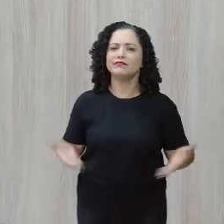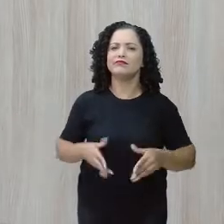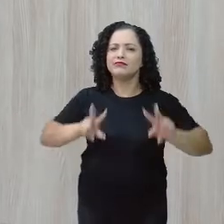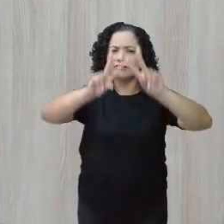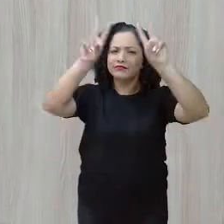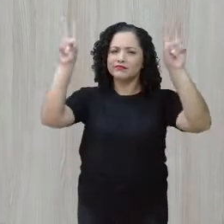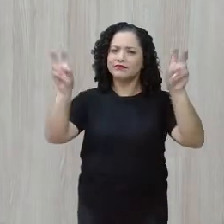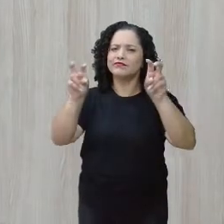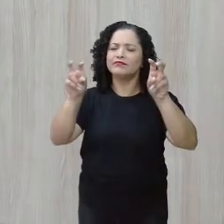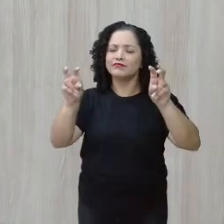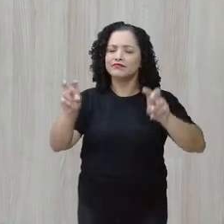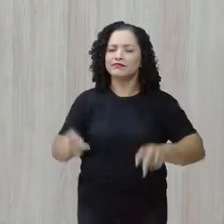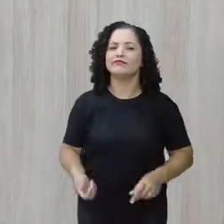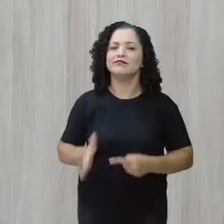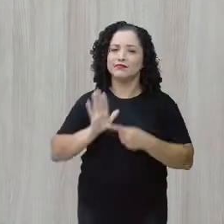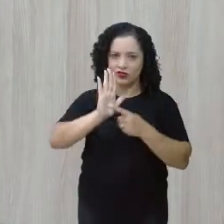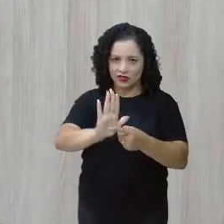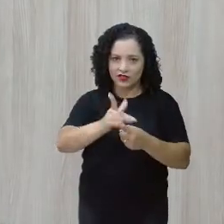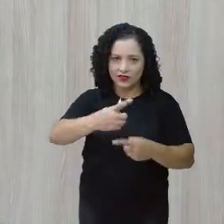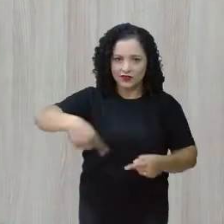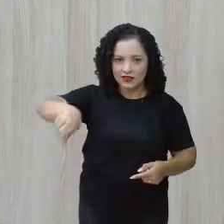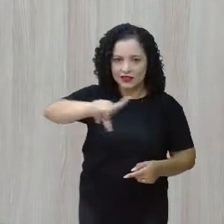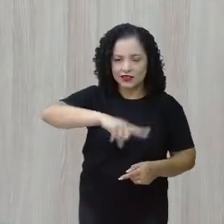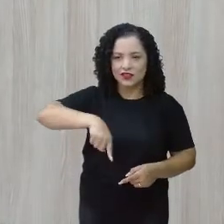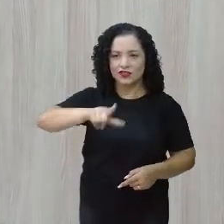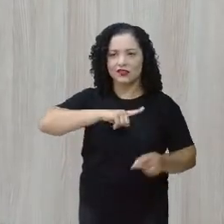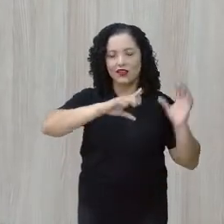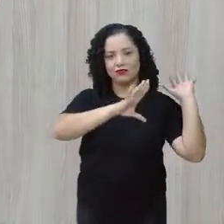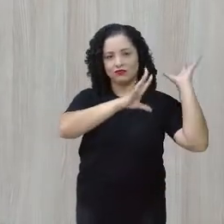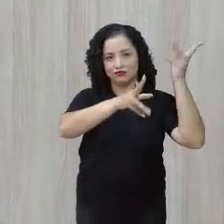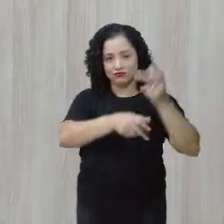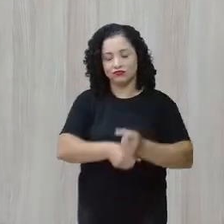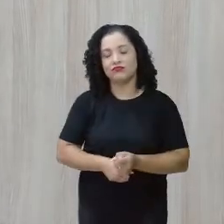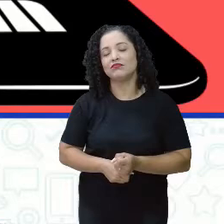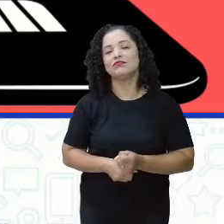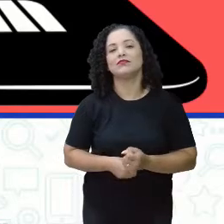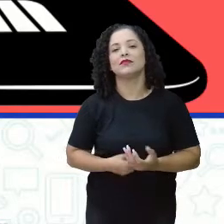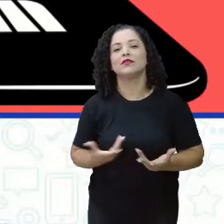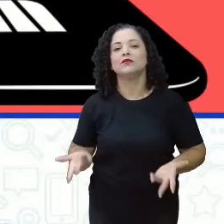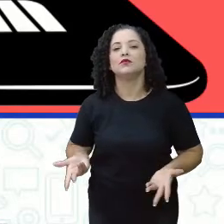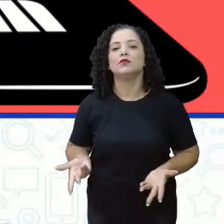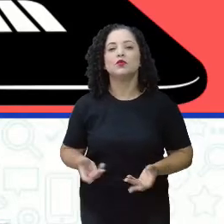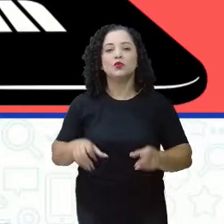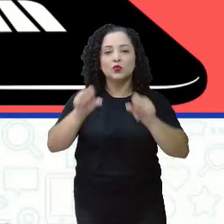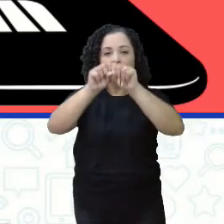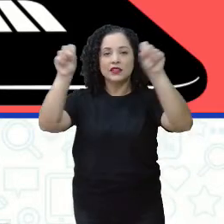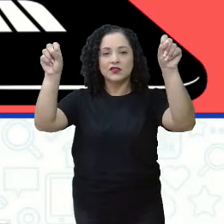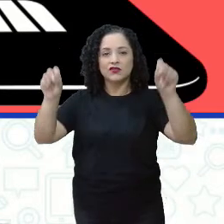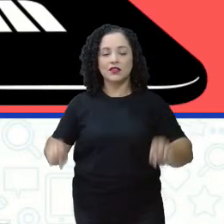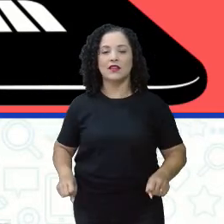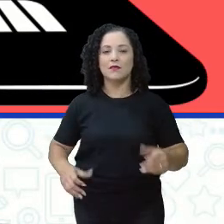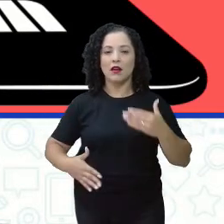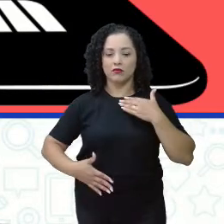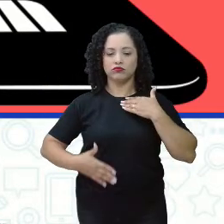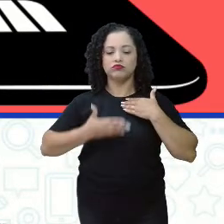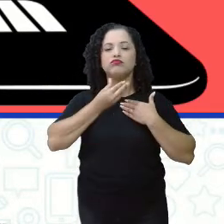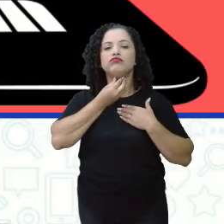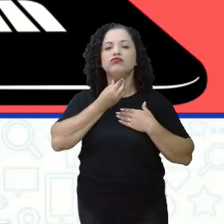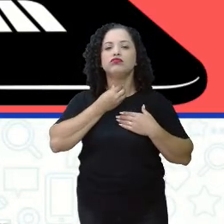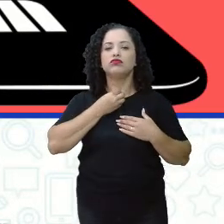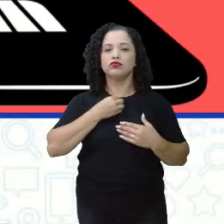falar, né, como eu coloquei para vocês, a gente vai rever aí um pouquinho do sistema digestório. Olha o que diz em relação ao sistema digestório.